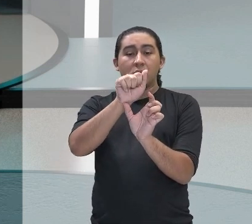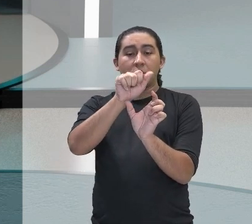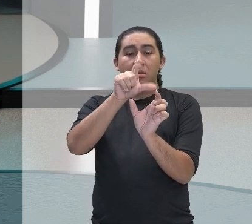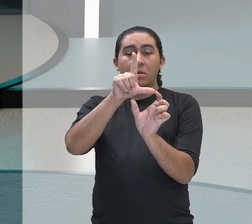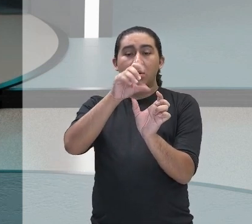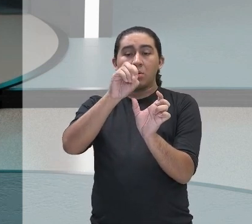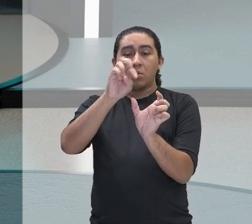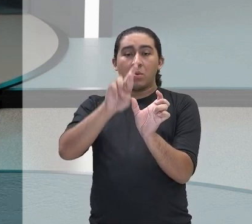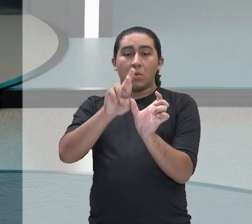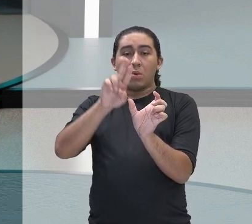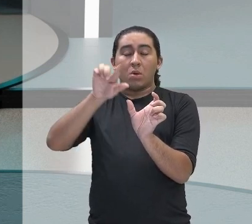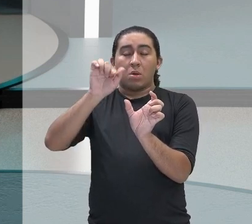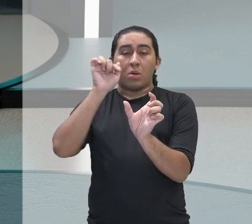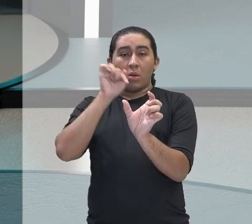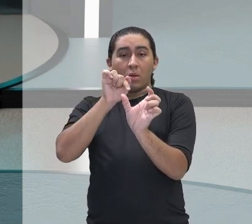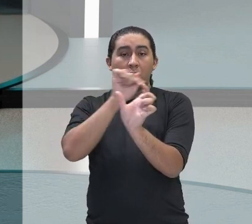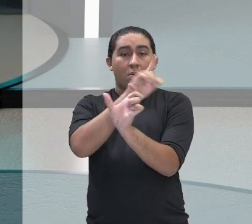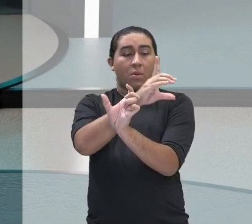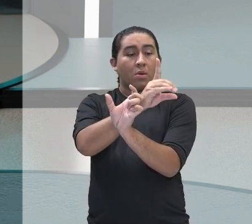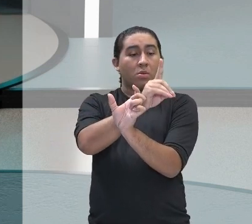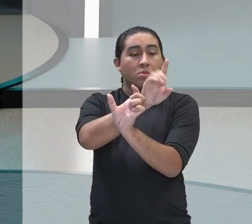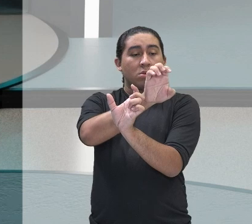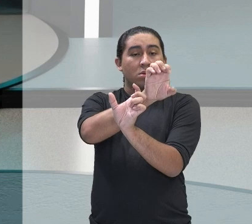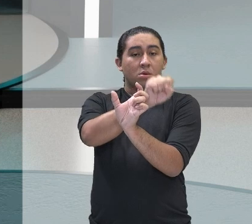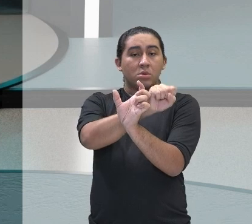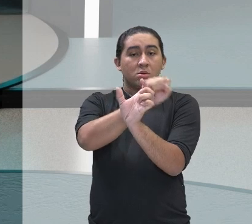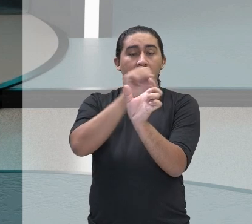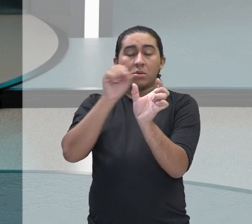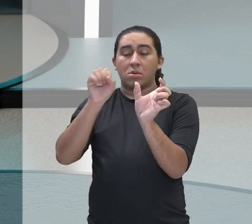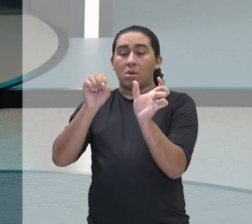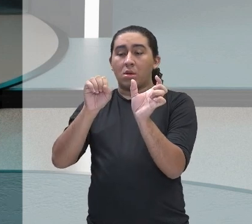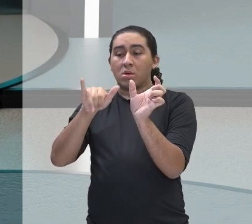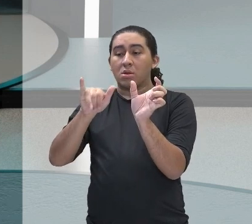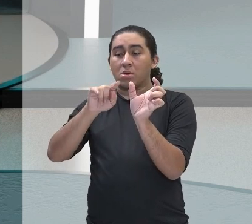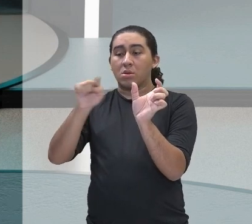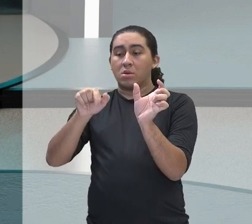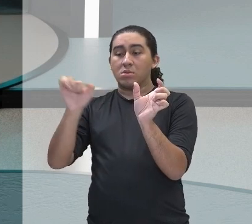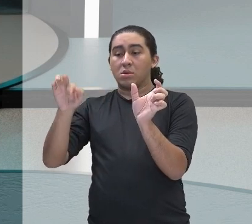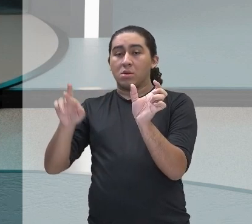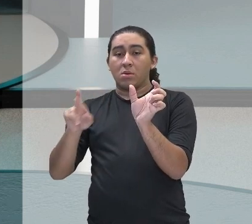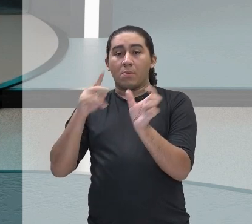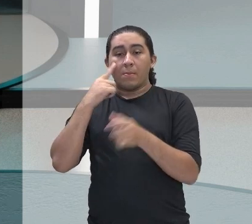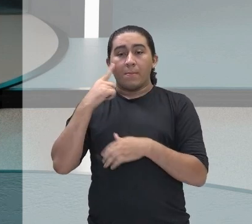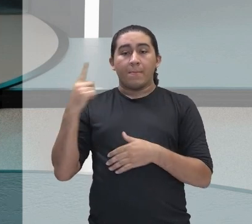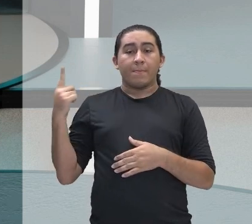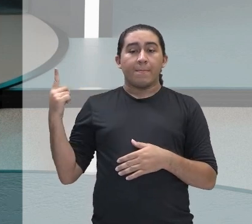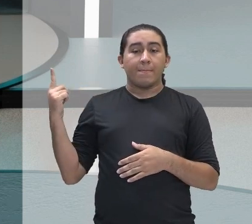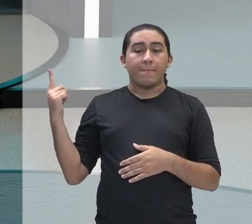o exemplo aí na nova palavra que já foi, não foi mais valorizar, e sim